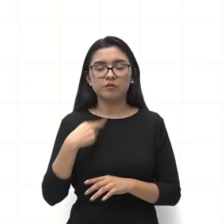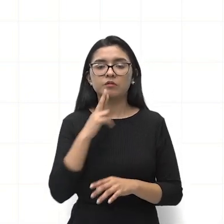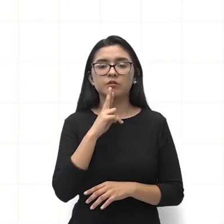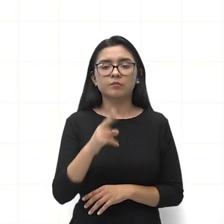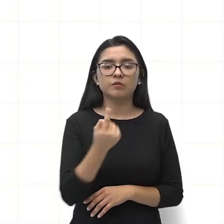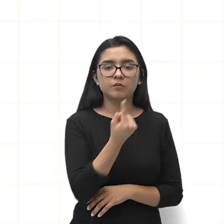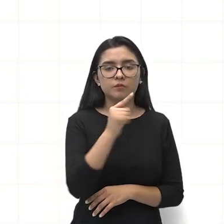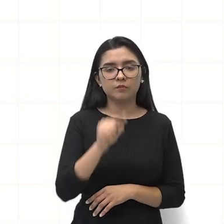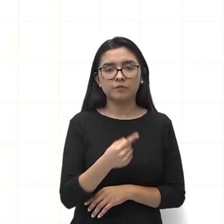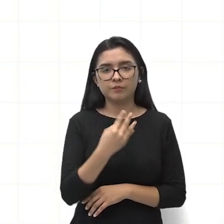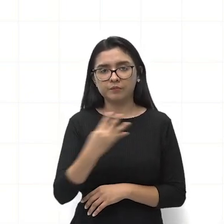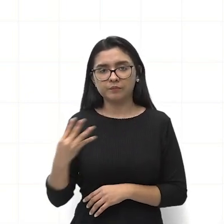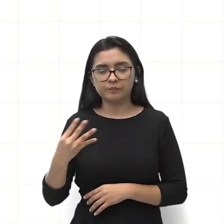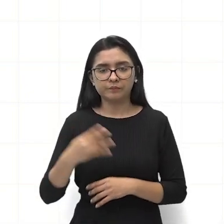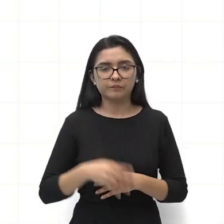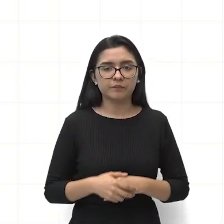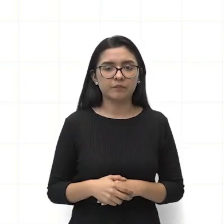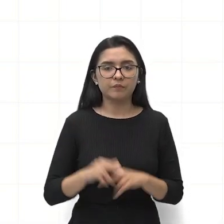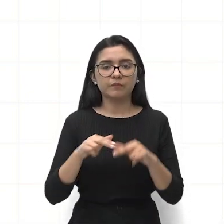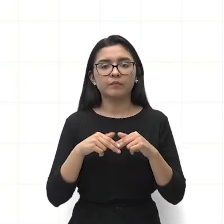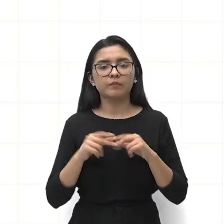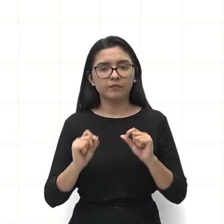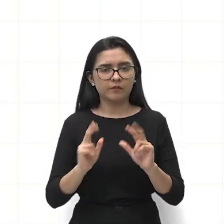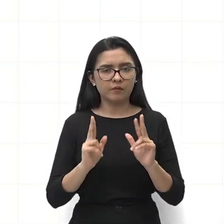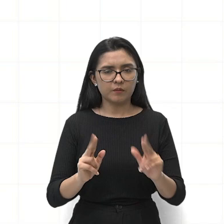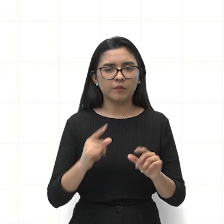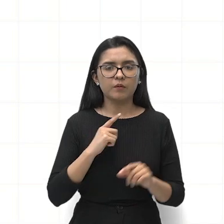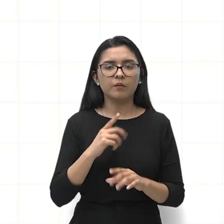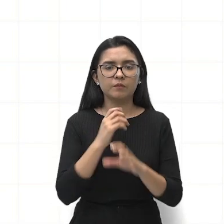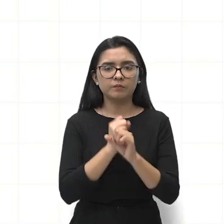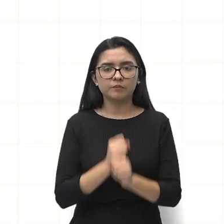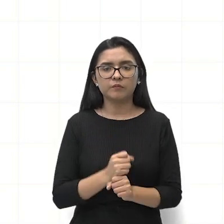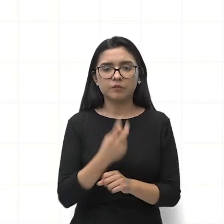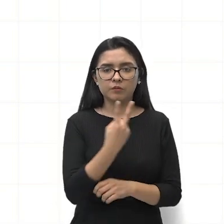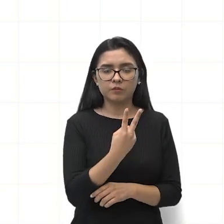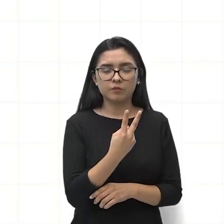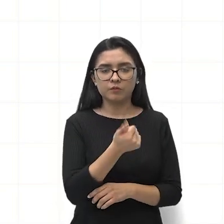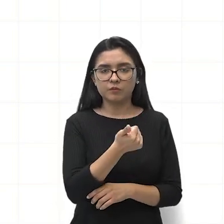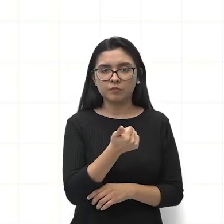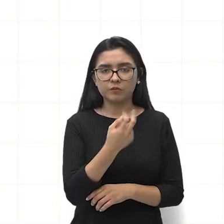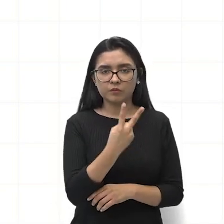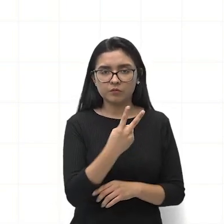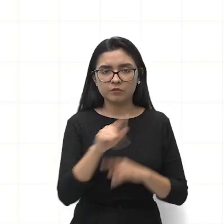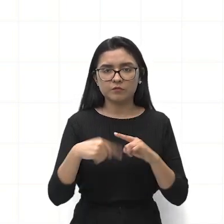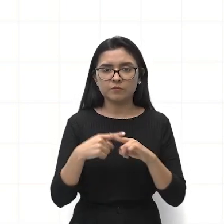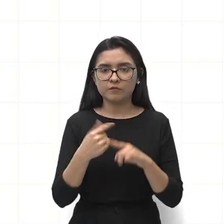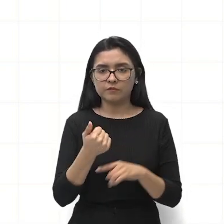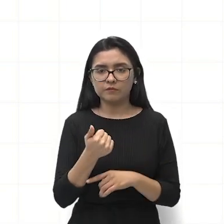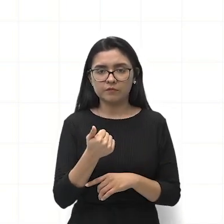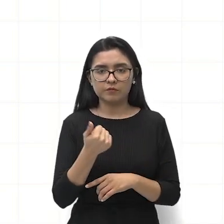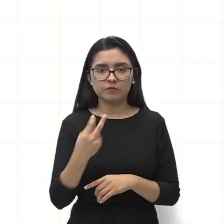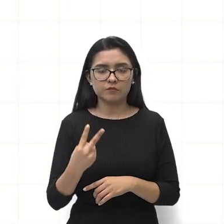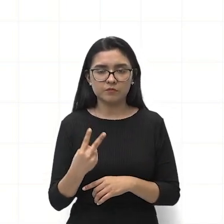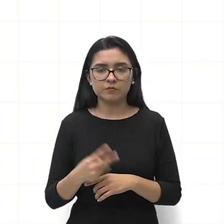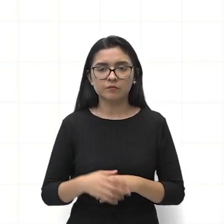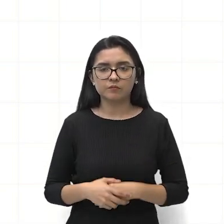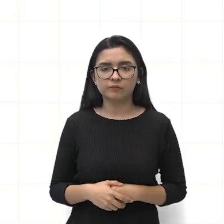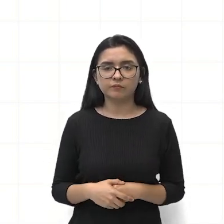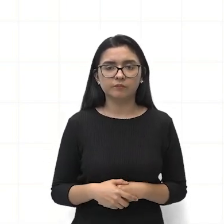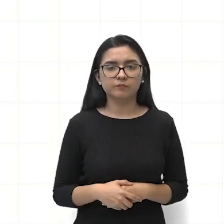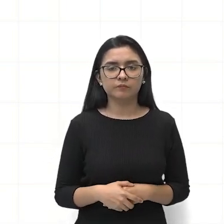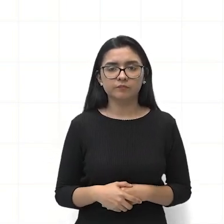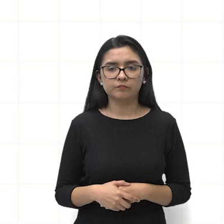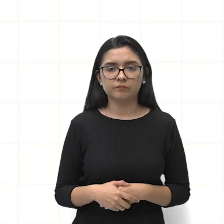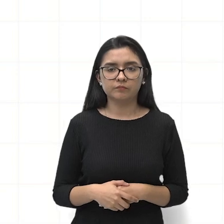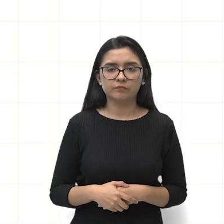1,44. Né? Porque é a mesma coisa que nós multiplicarmos 12 vezes 12, ó. 12 vezes